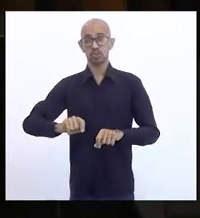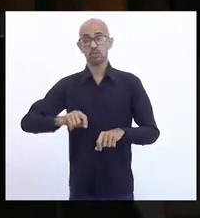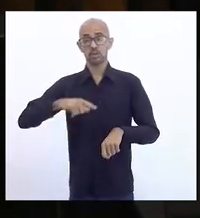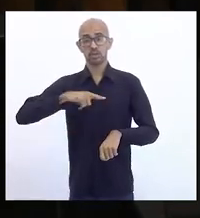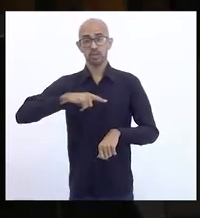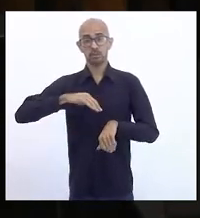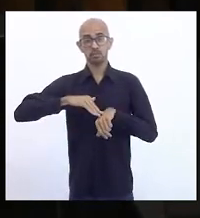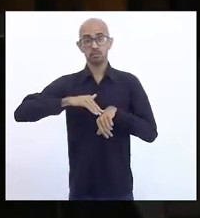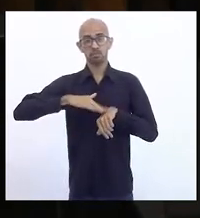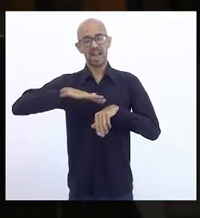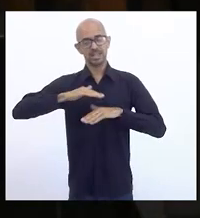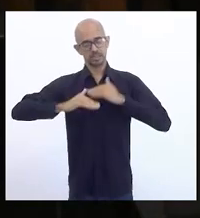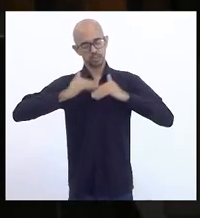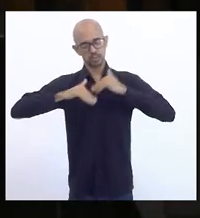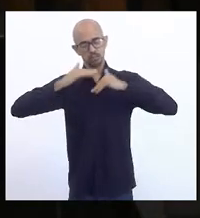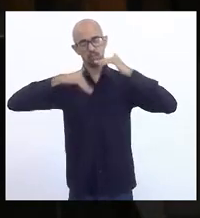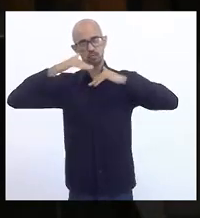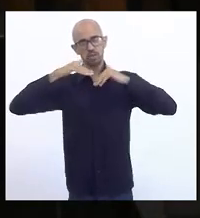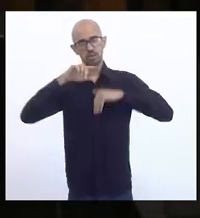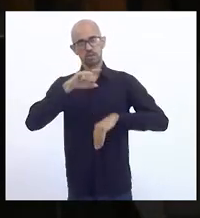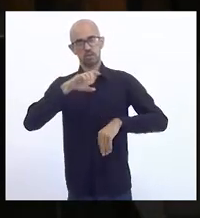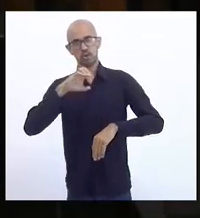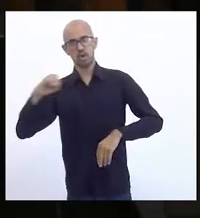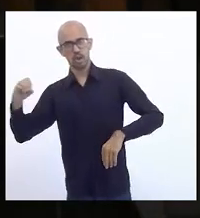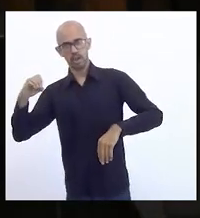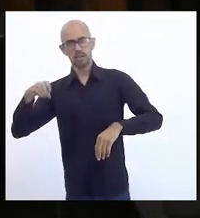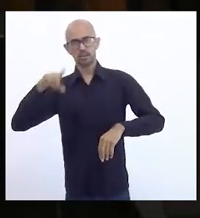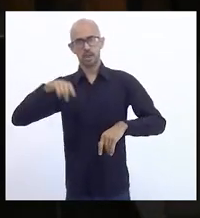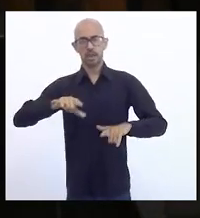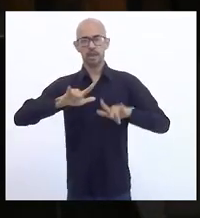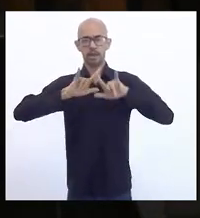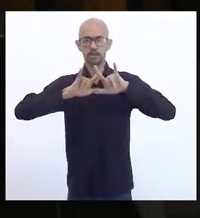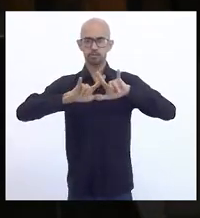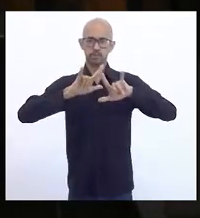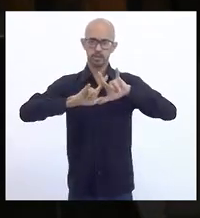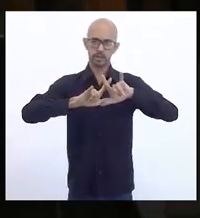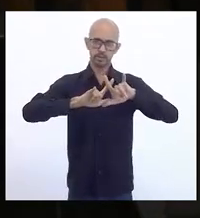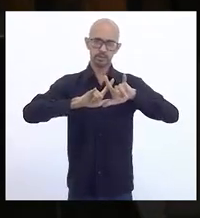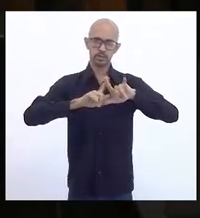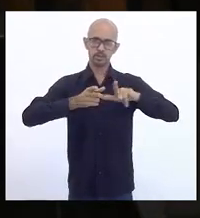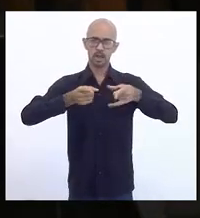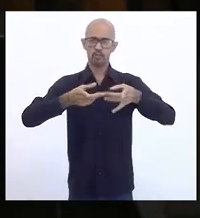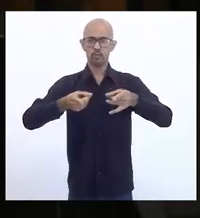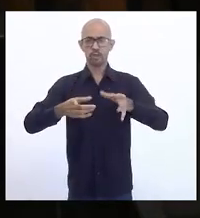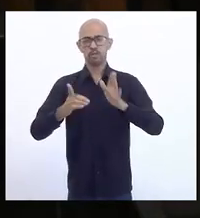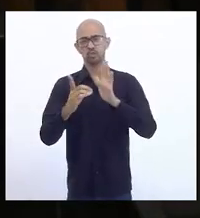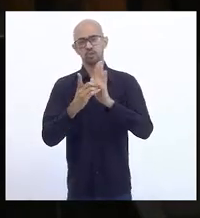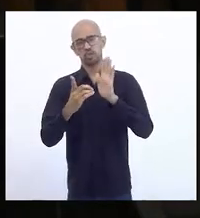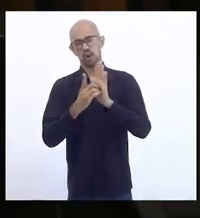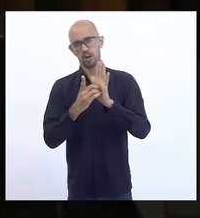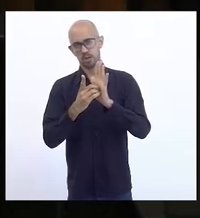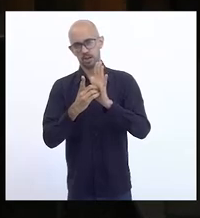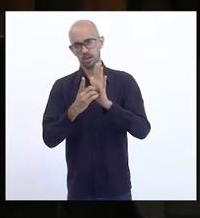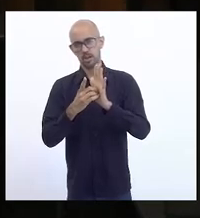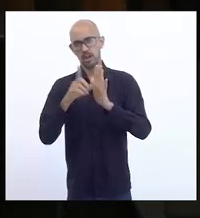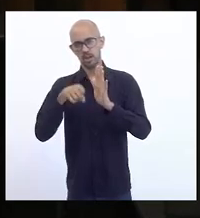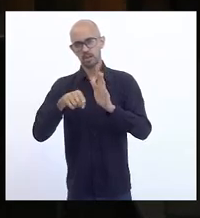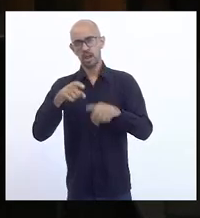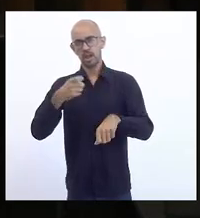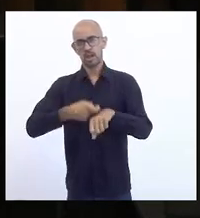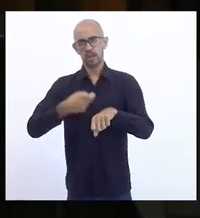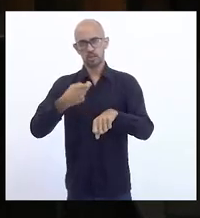crescido na Zona Oeste são as milícias e o narcotráfico. Essa que é a dura